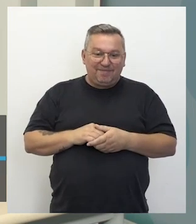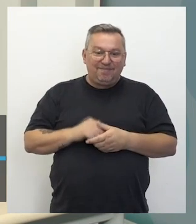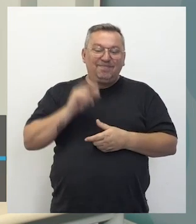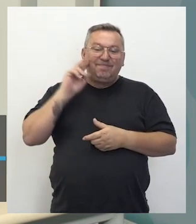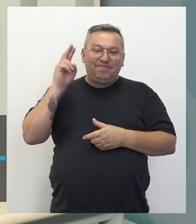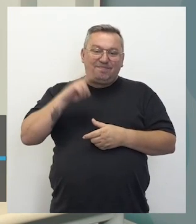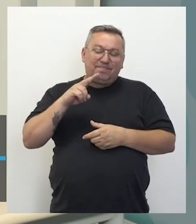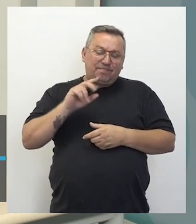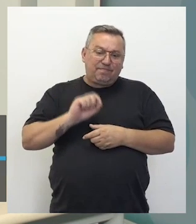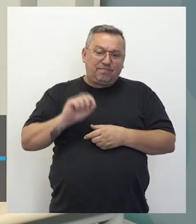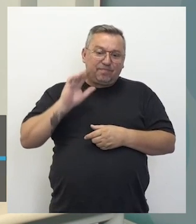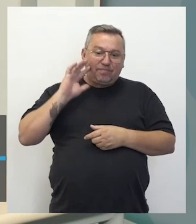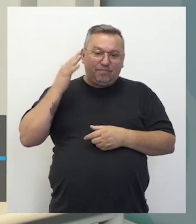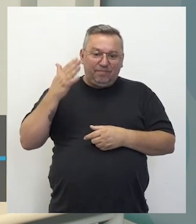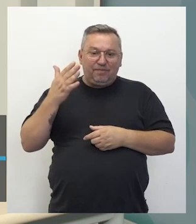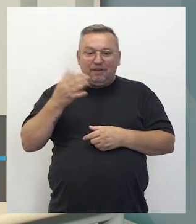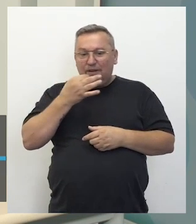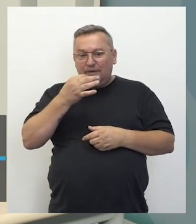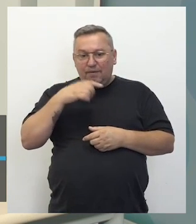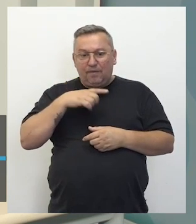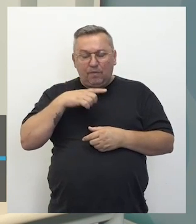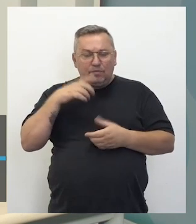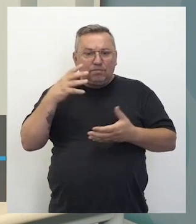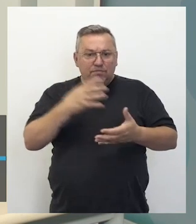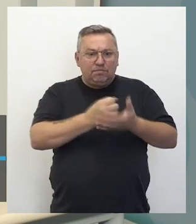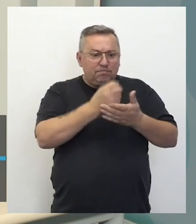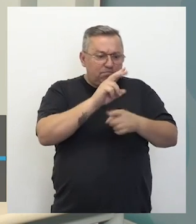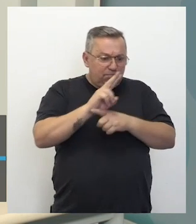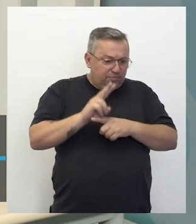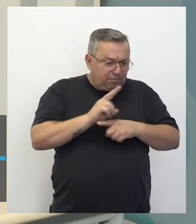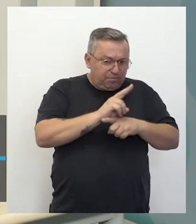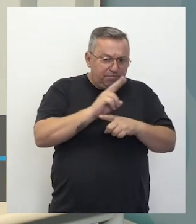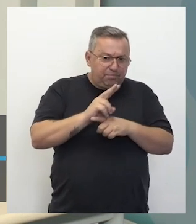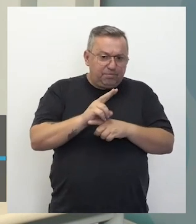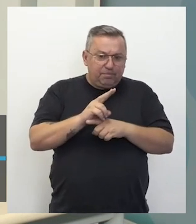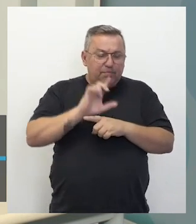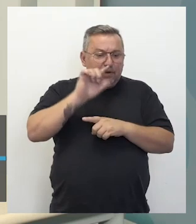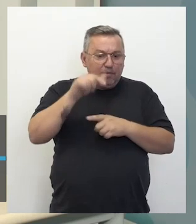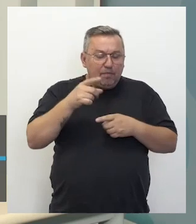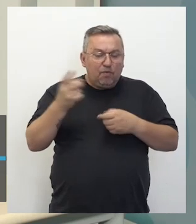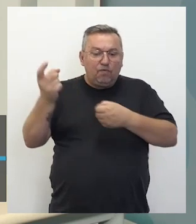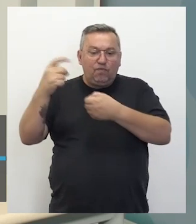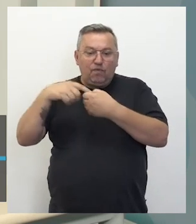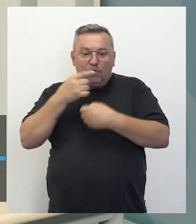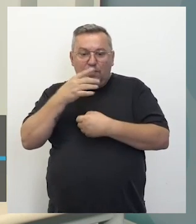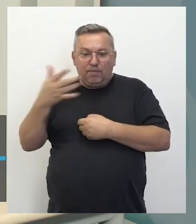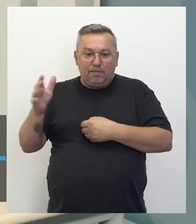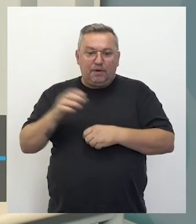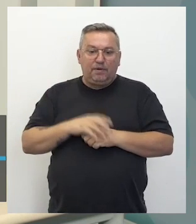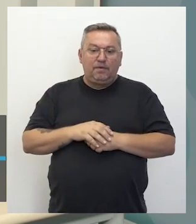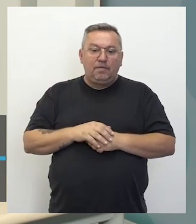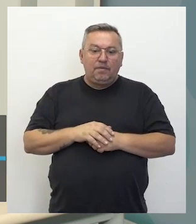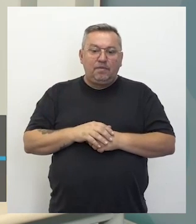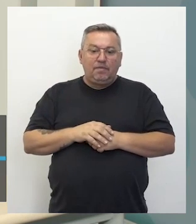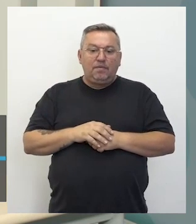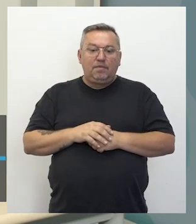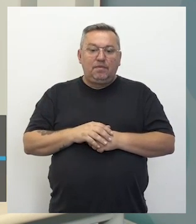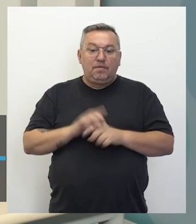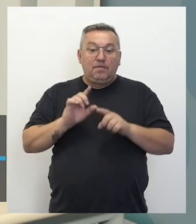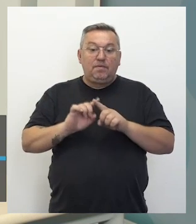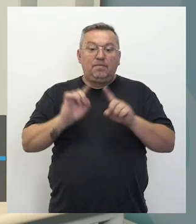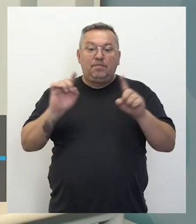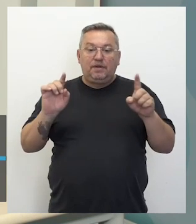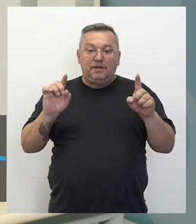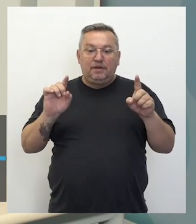nesse caso. Se eu não me engano, acho que ela tinha sido resgatada, estava sendo tratada, cuidada, porque normalmente elas são pequenininhas, né? E aí eles soltam.